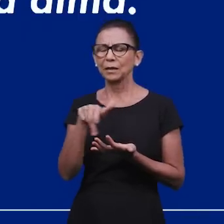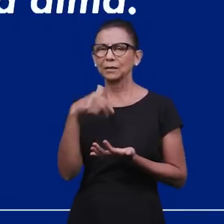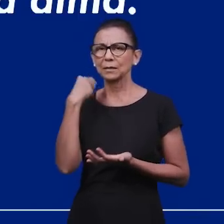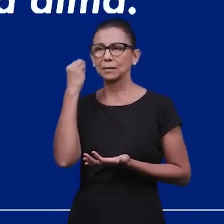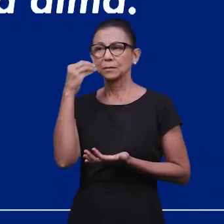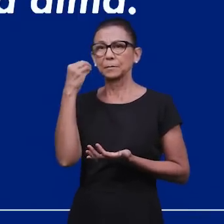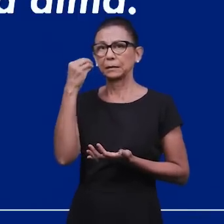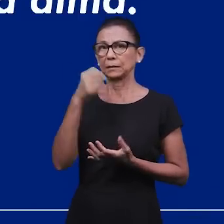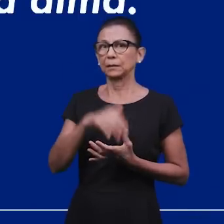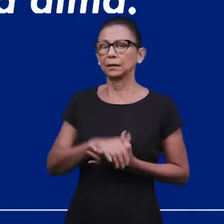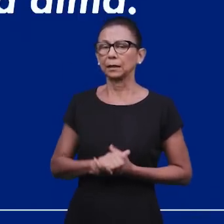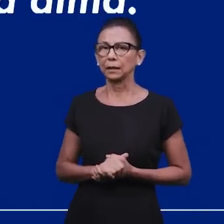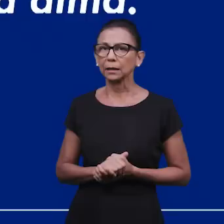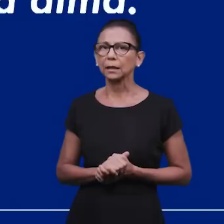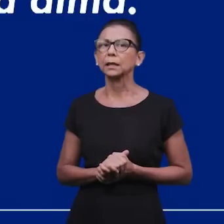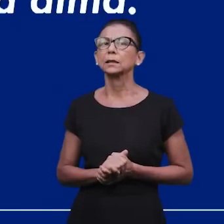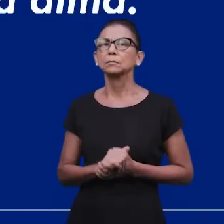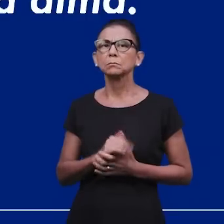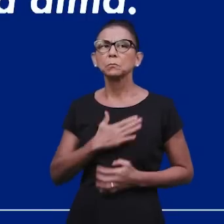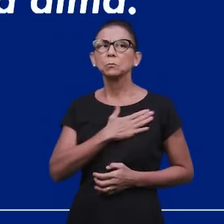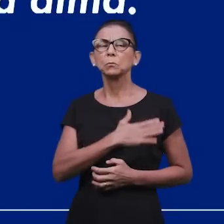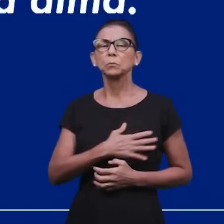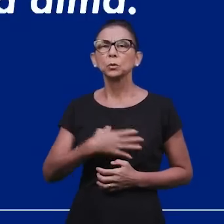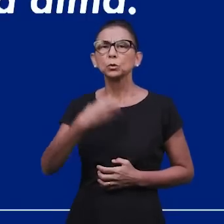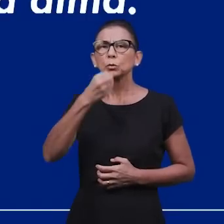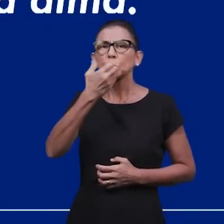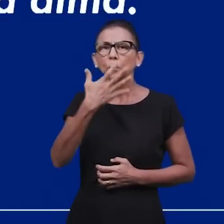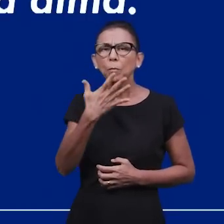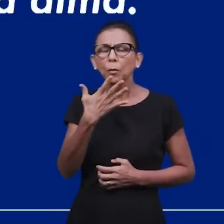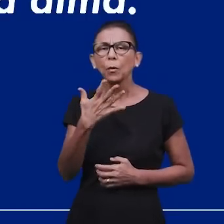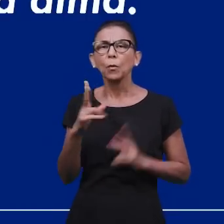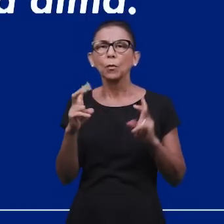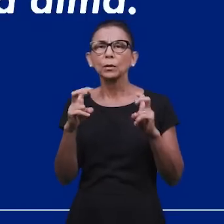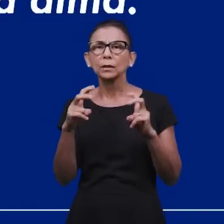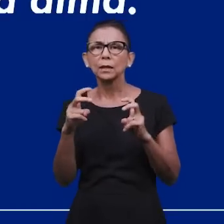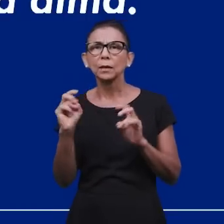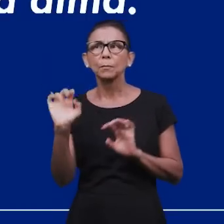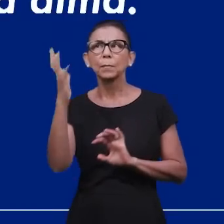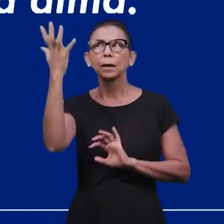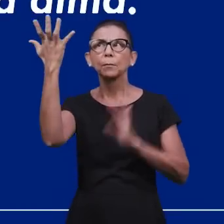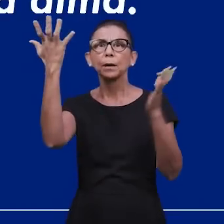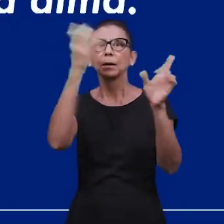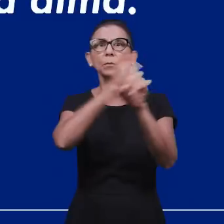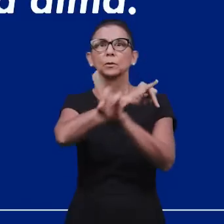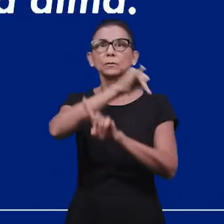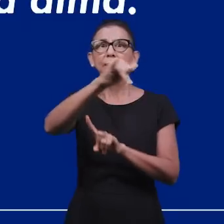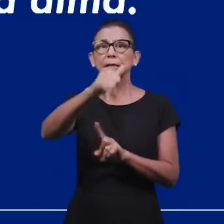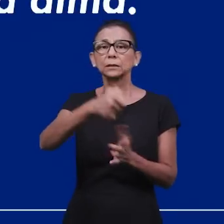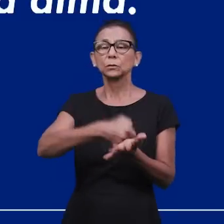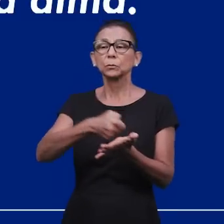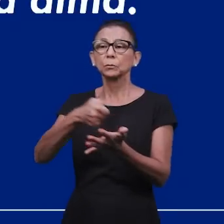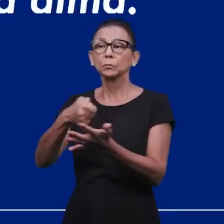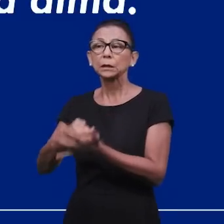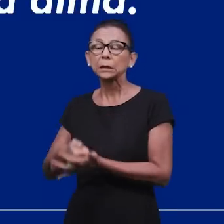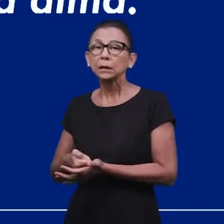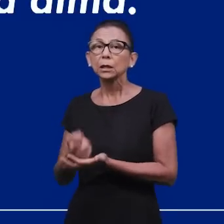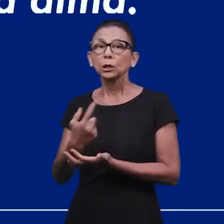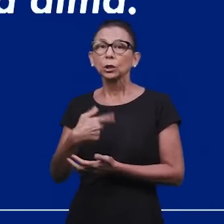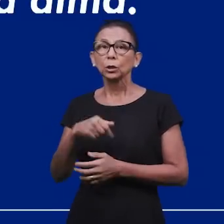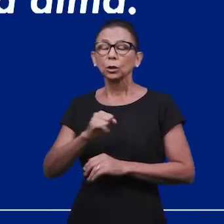A abordagem sobre os marcadores proféticos nos edificou muito. Temos sido fortalecidos e com isso estamos